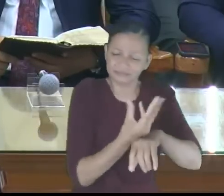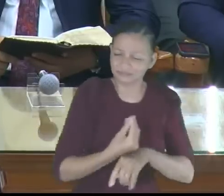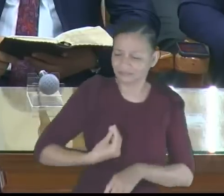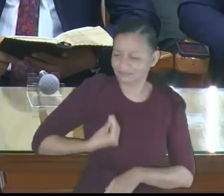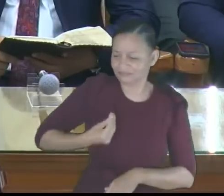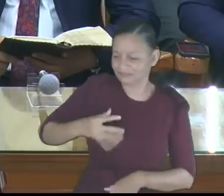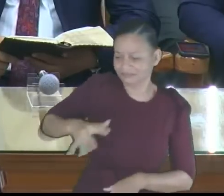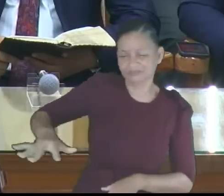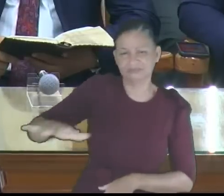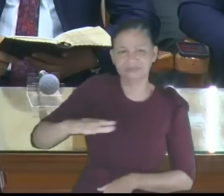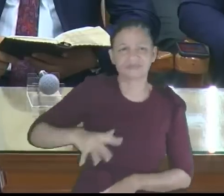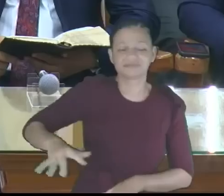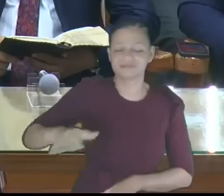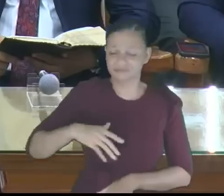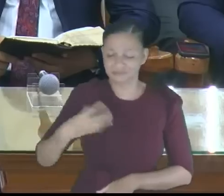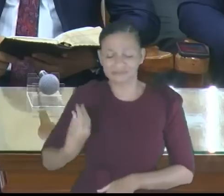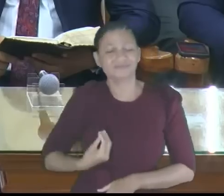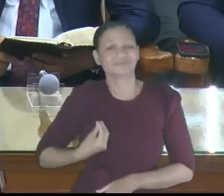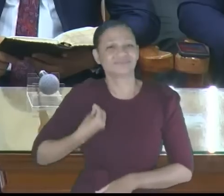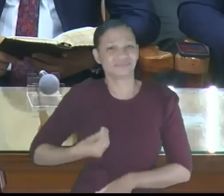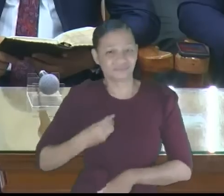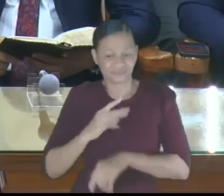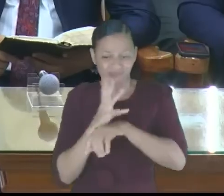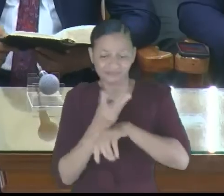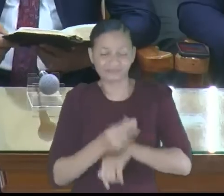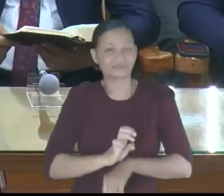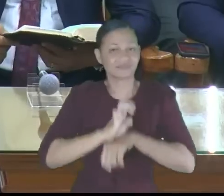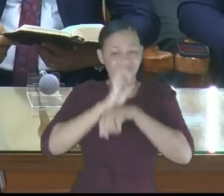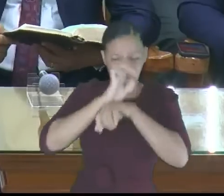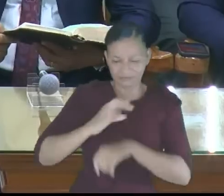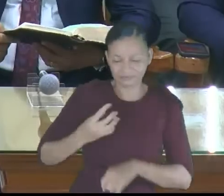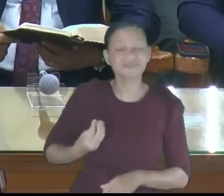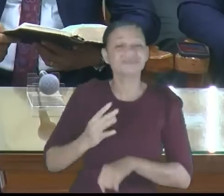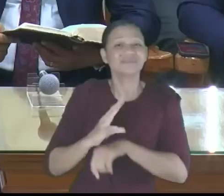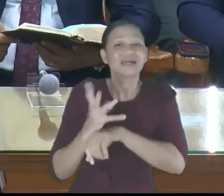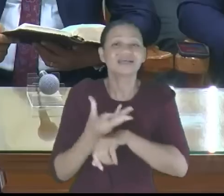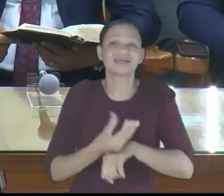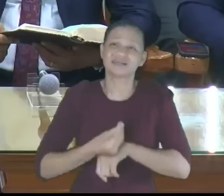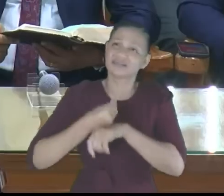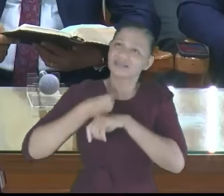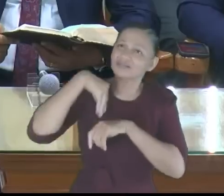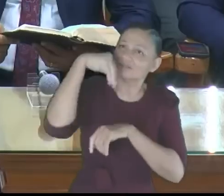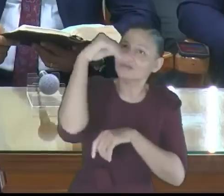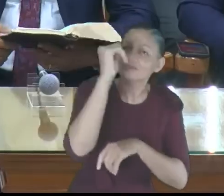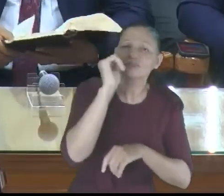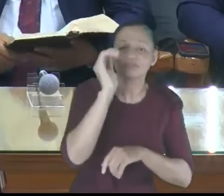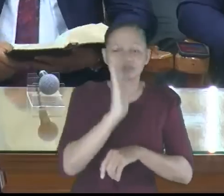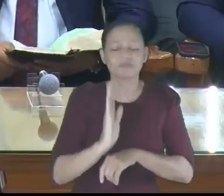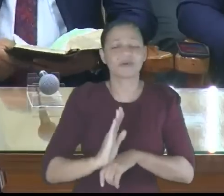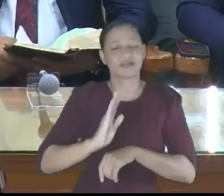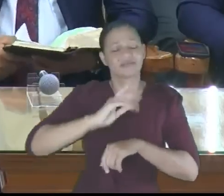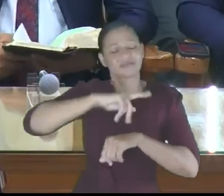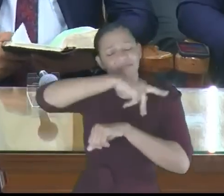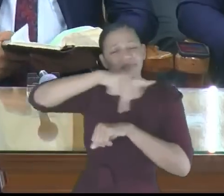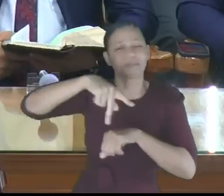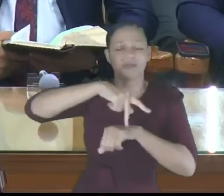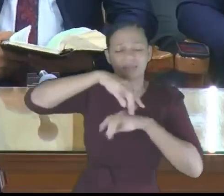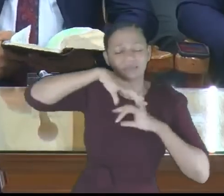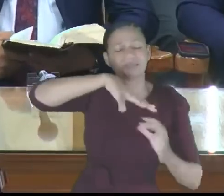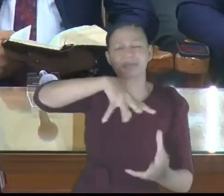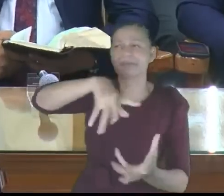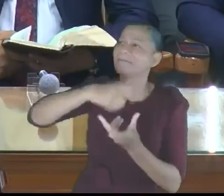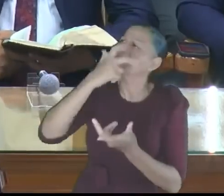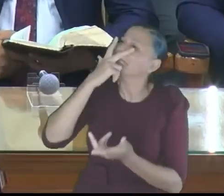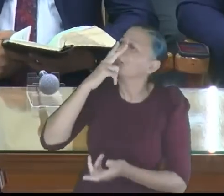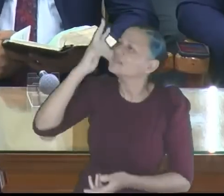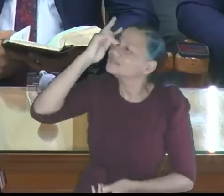igreja estadual, da igreja nacional, da igreja mundial, parece que o Senhor está dormindo. Parece que o Senhor, meus